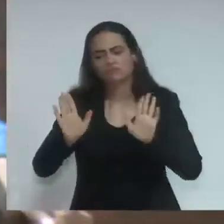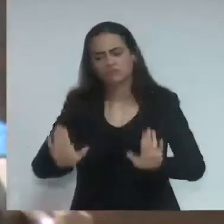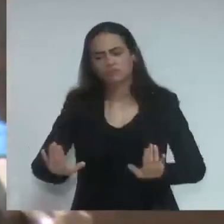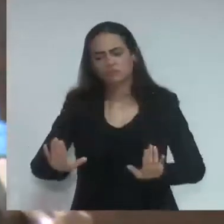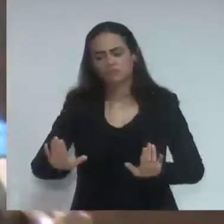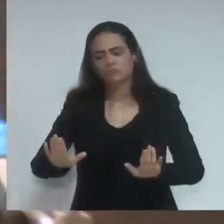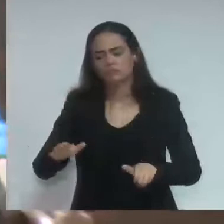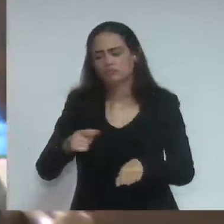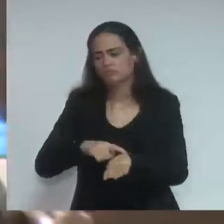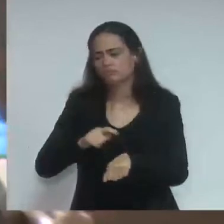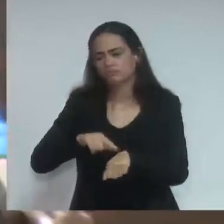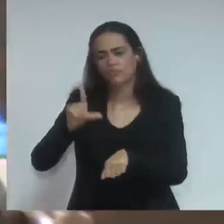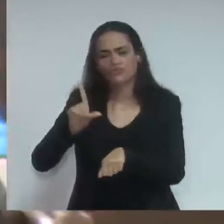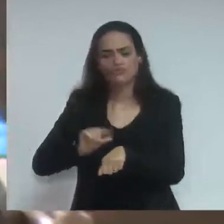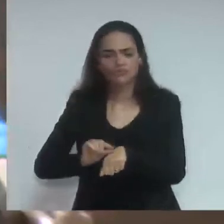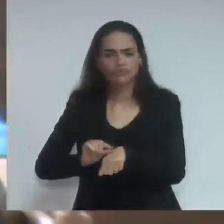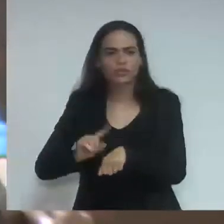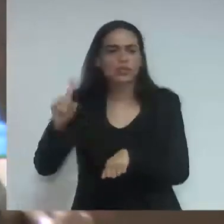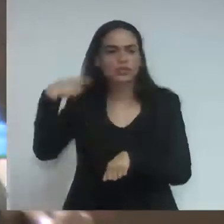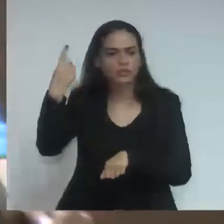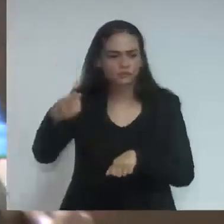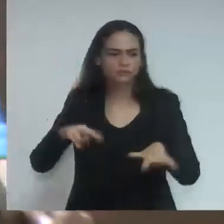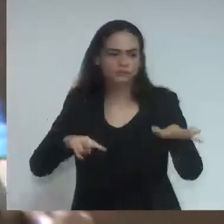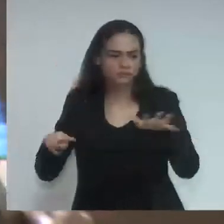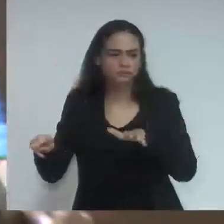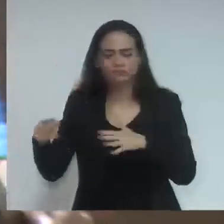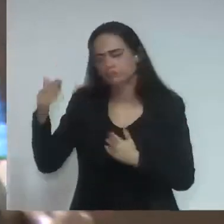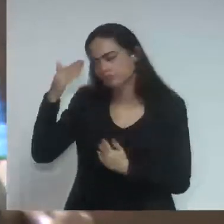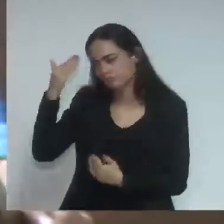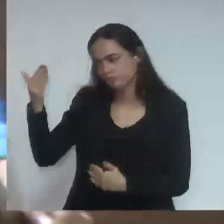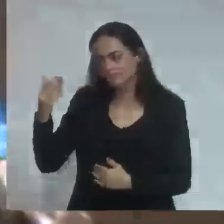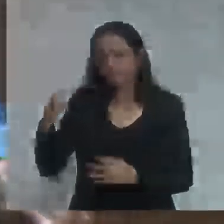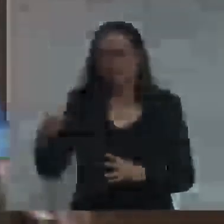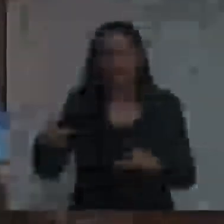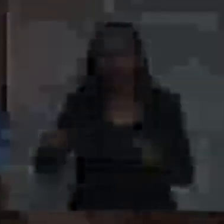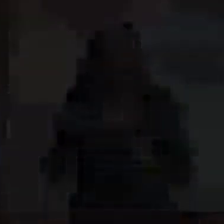se foi, então fica para a próxima. Obrigado, uma boa noite a todos.